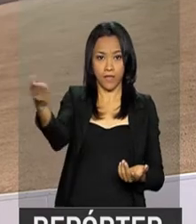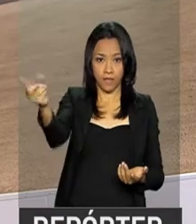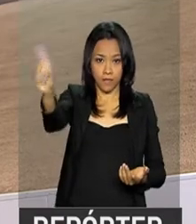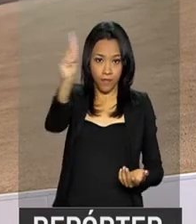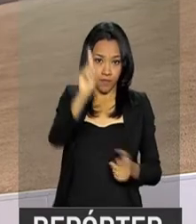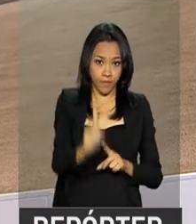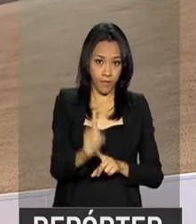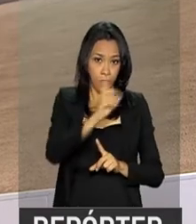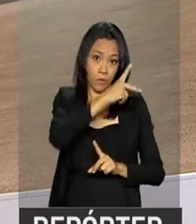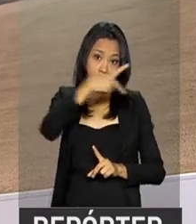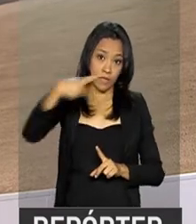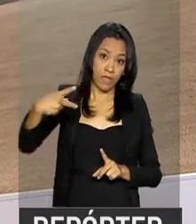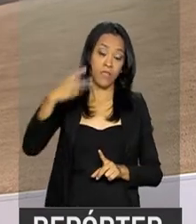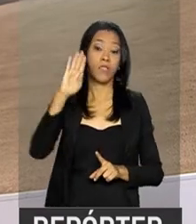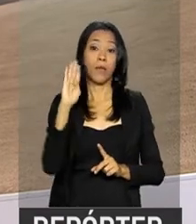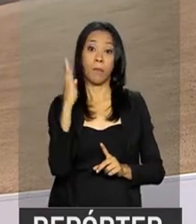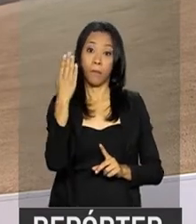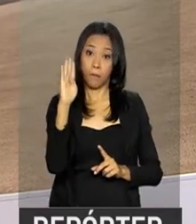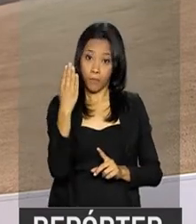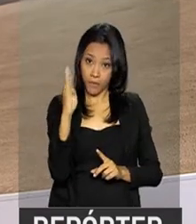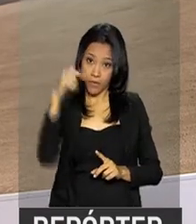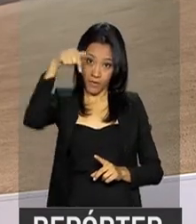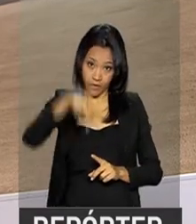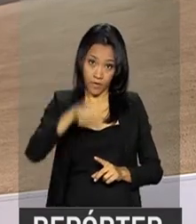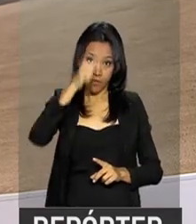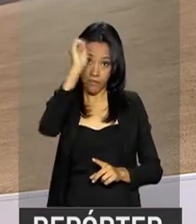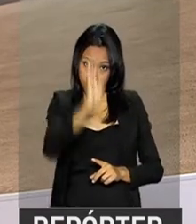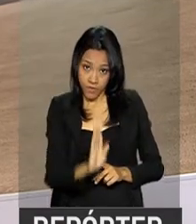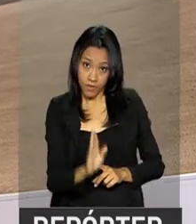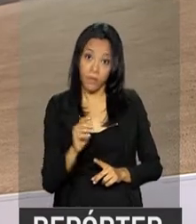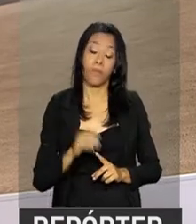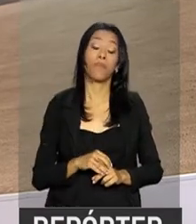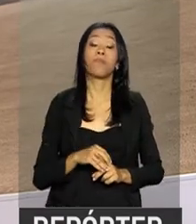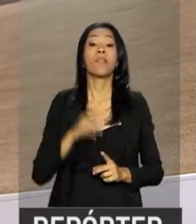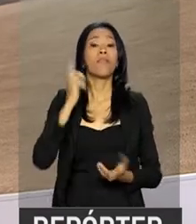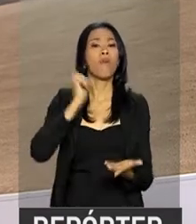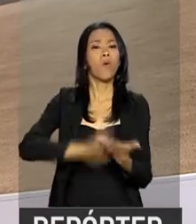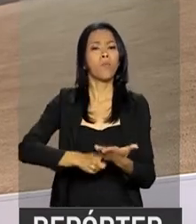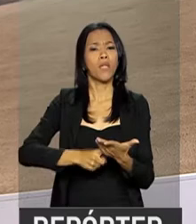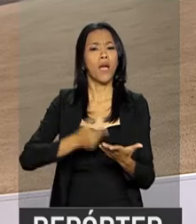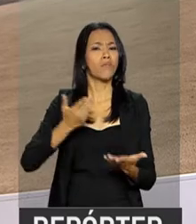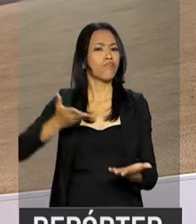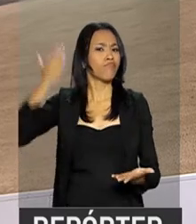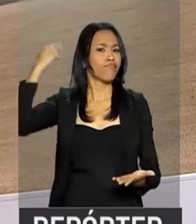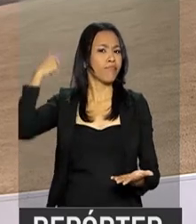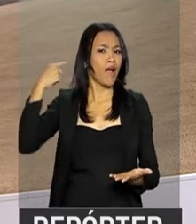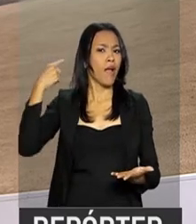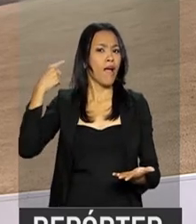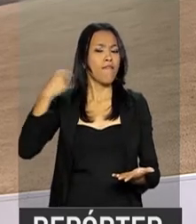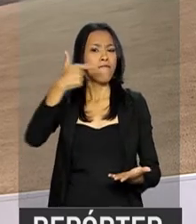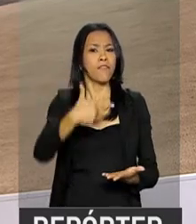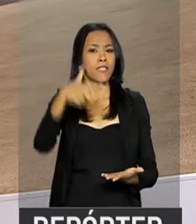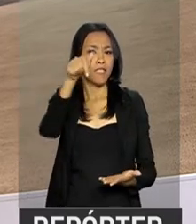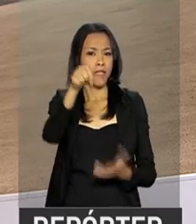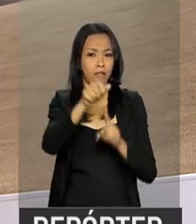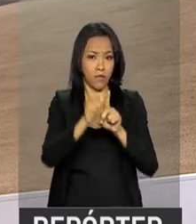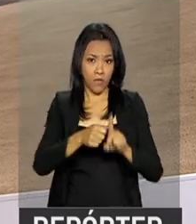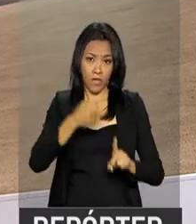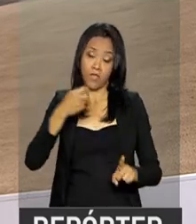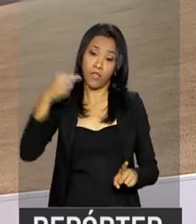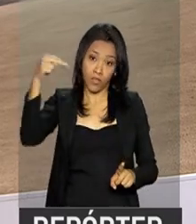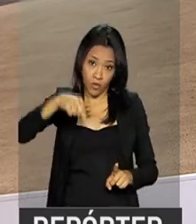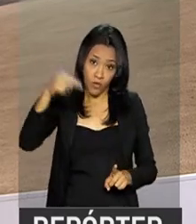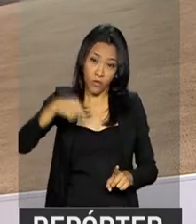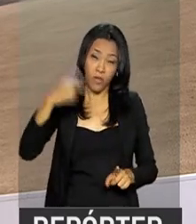evo morales essa visita o stal inicialmente estava marcada para o dia 27 de novembro mas devido